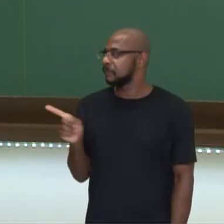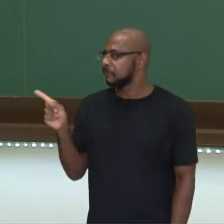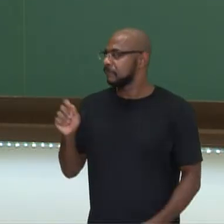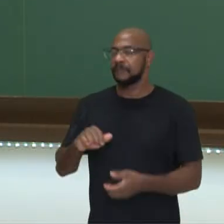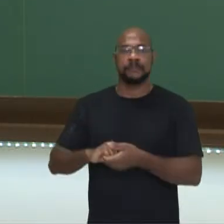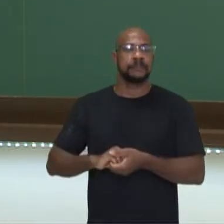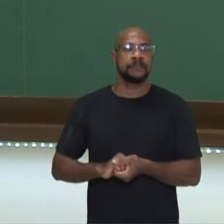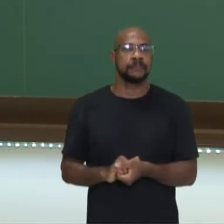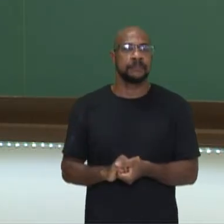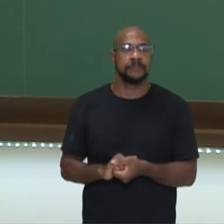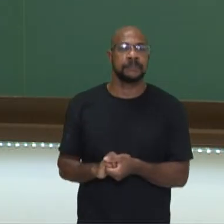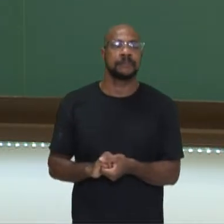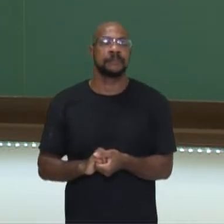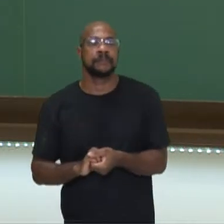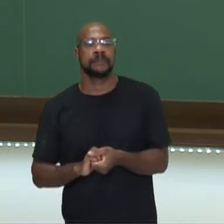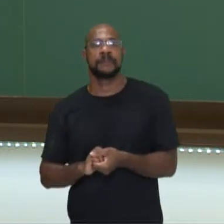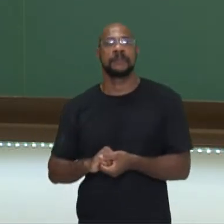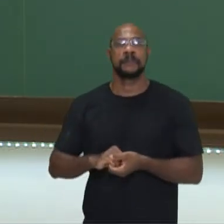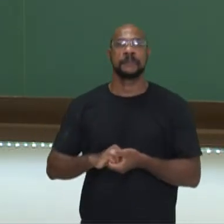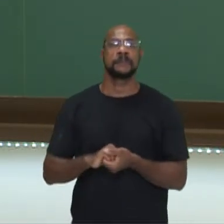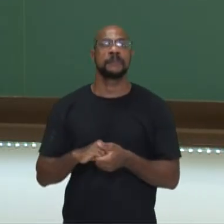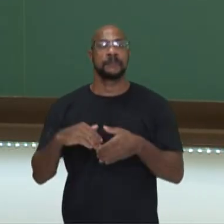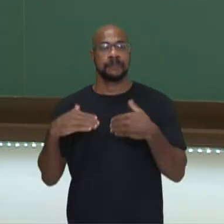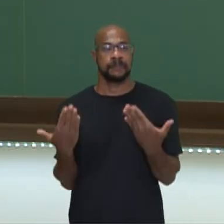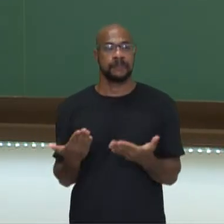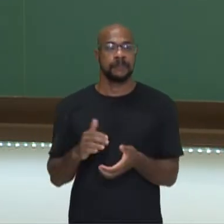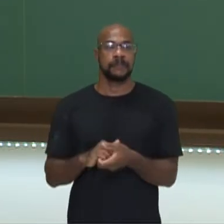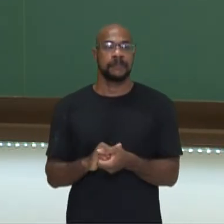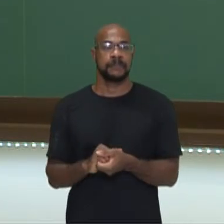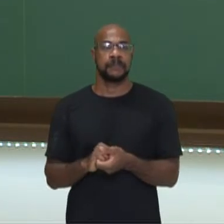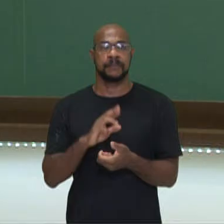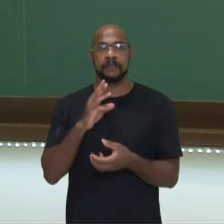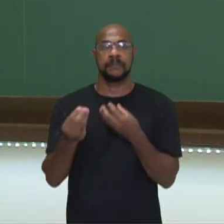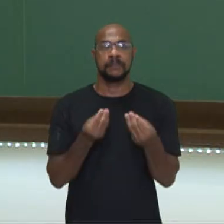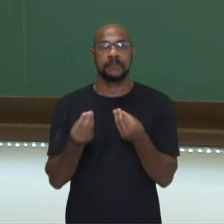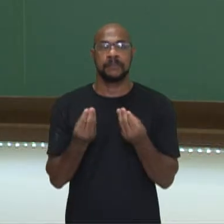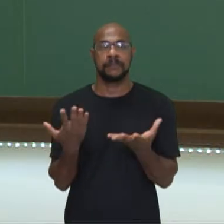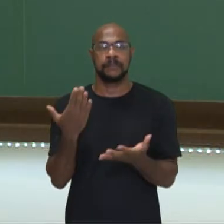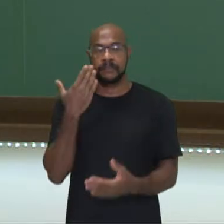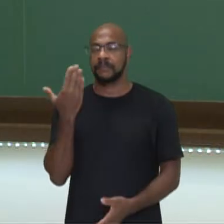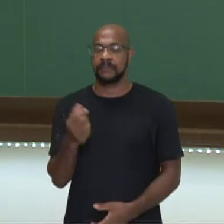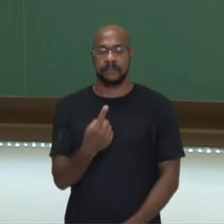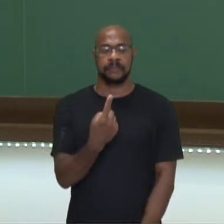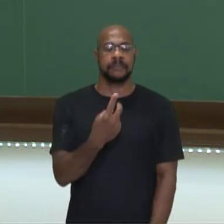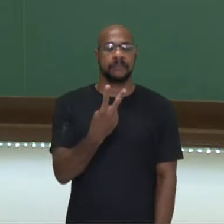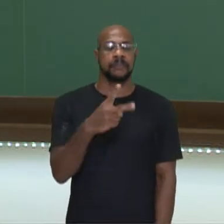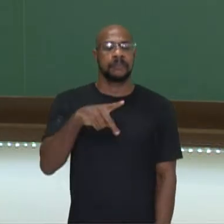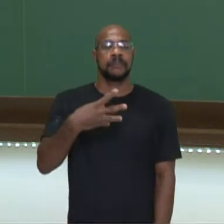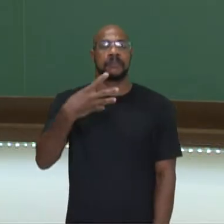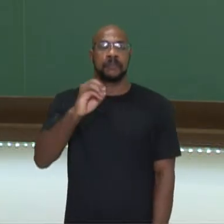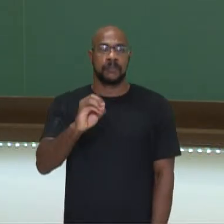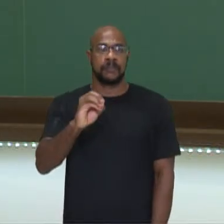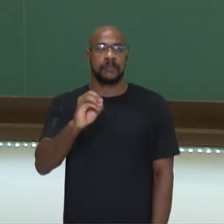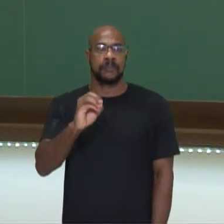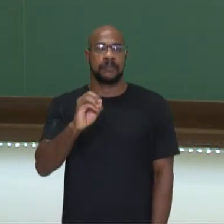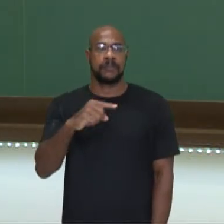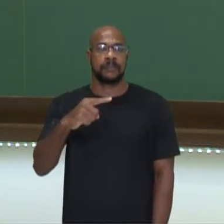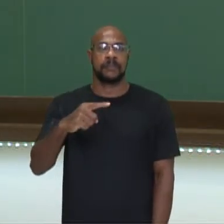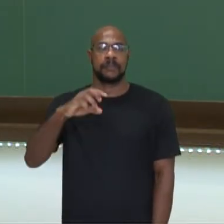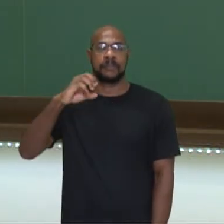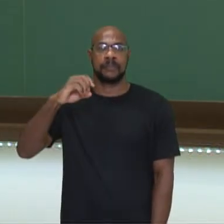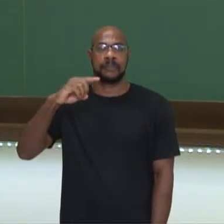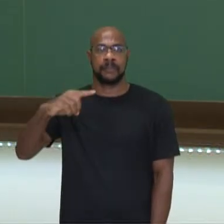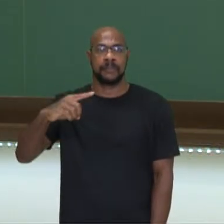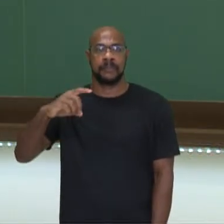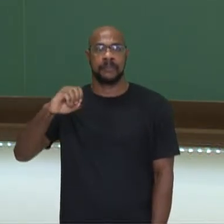eu tenho dois números negativos, soma e repete o sinal. Menos 2,40 menos 0,25, somando